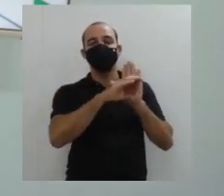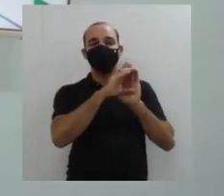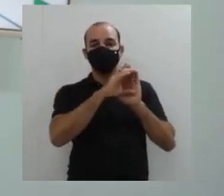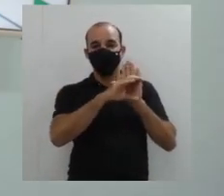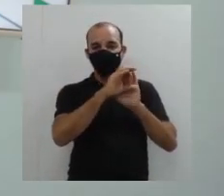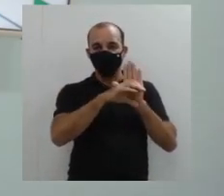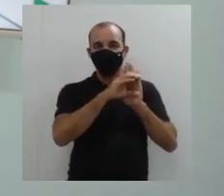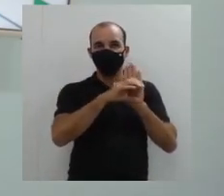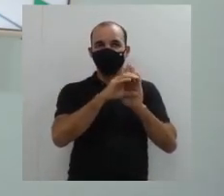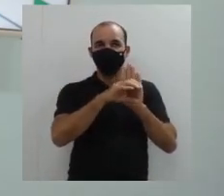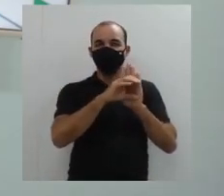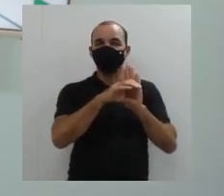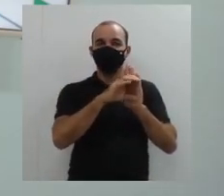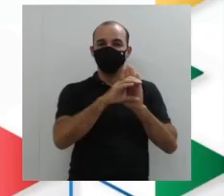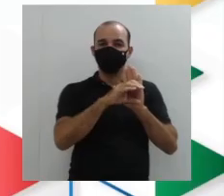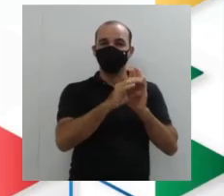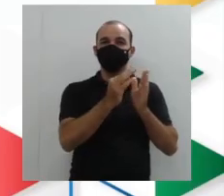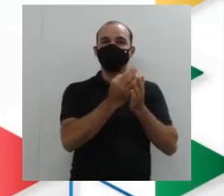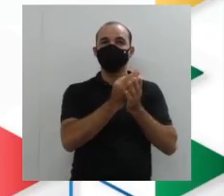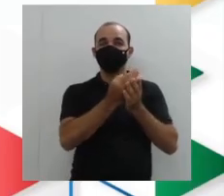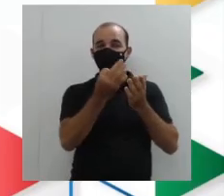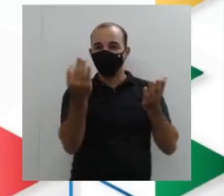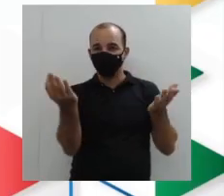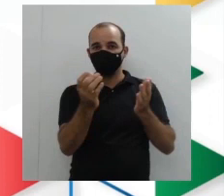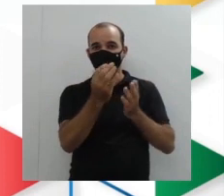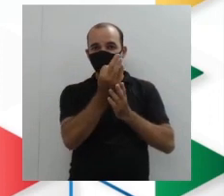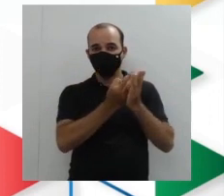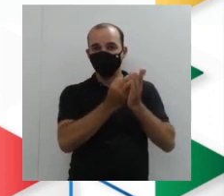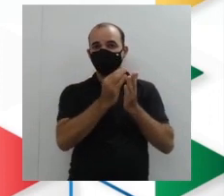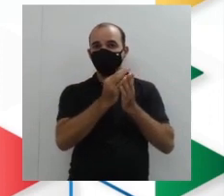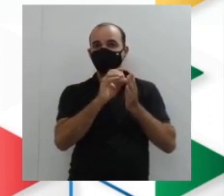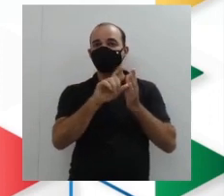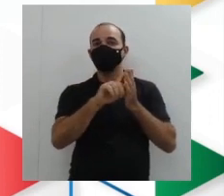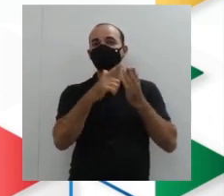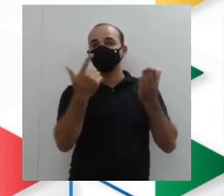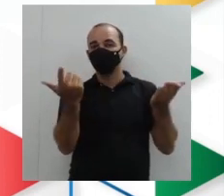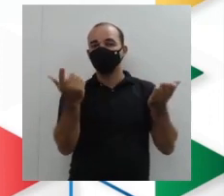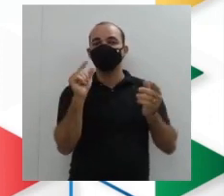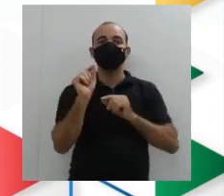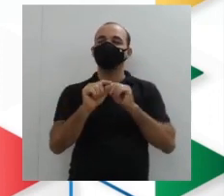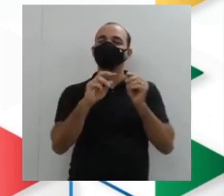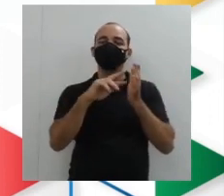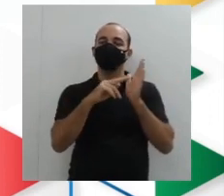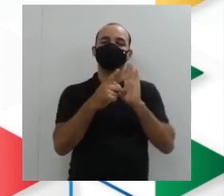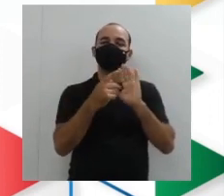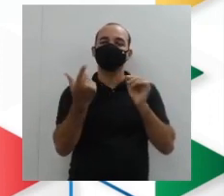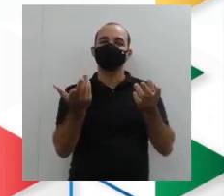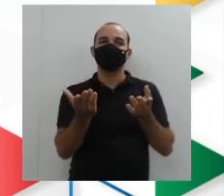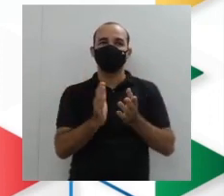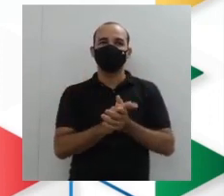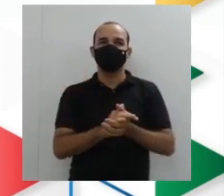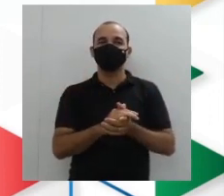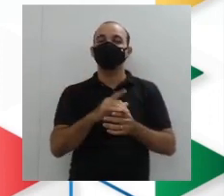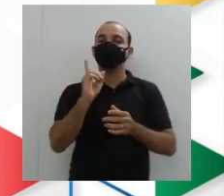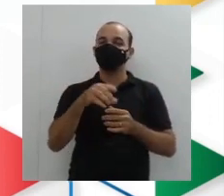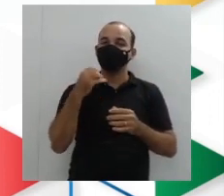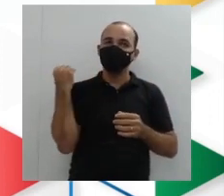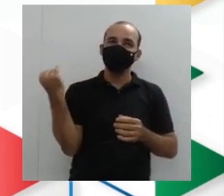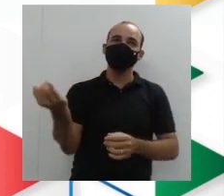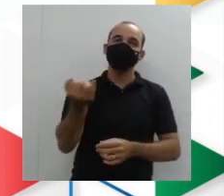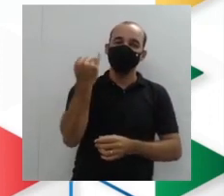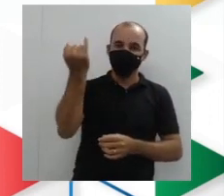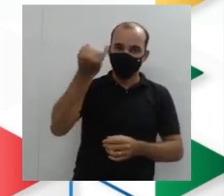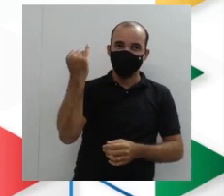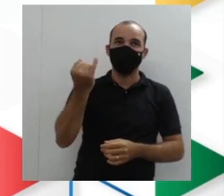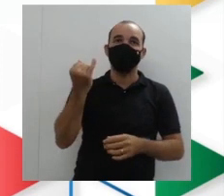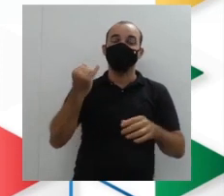um conceito. Olhem para a tela, acompanhem comigo. O que é um texto jornalístico? É de grande importância